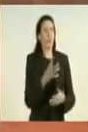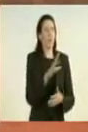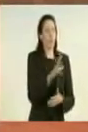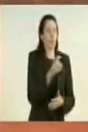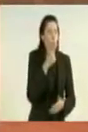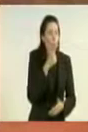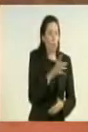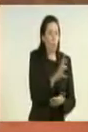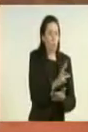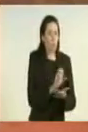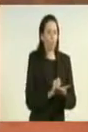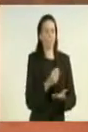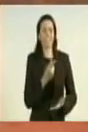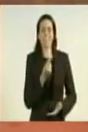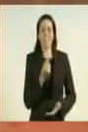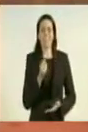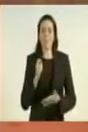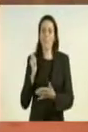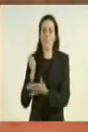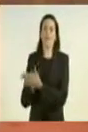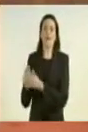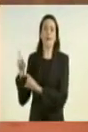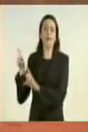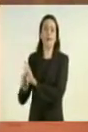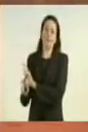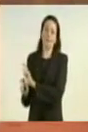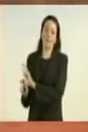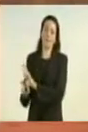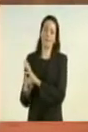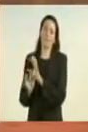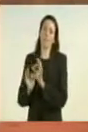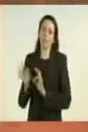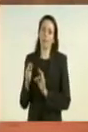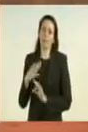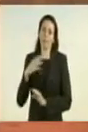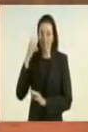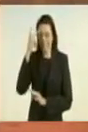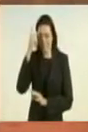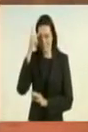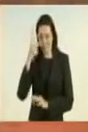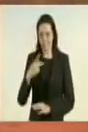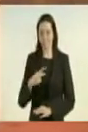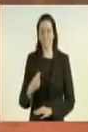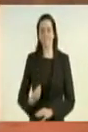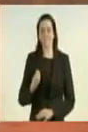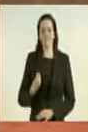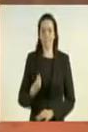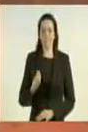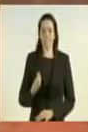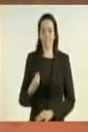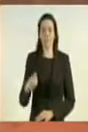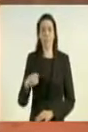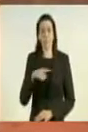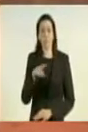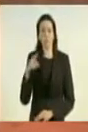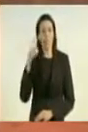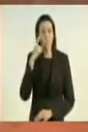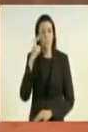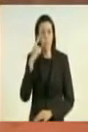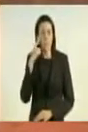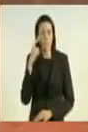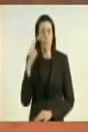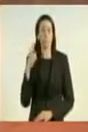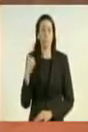vender, mesmo de coisa, para poder pagar, para poder organizar. Imagina uma gestão pública que tem